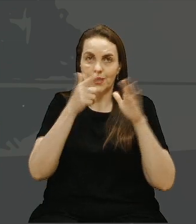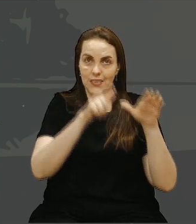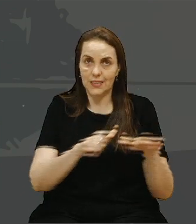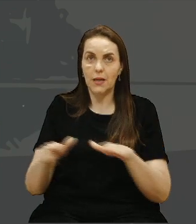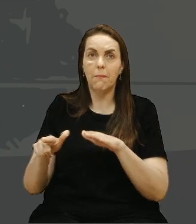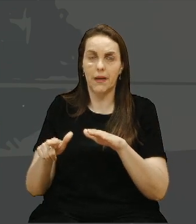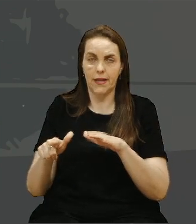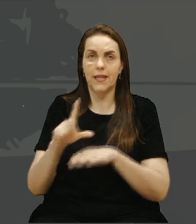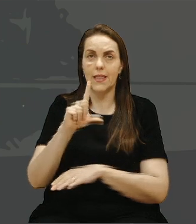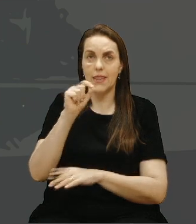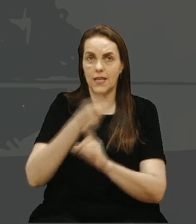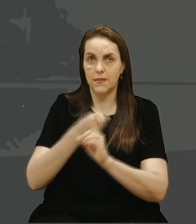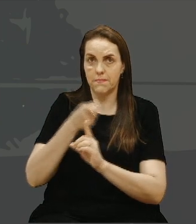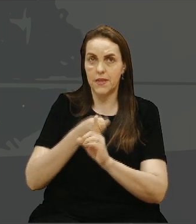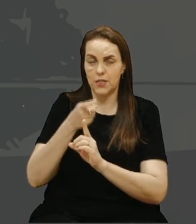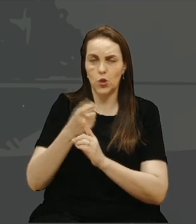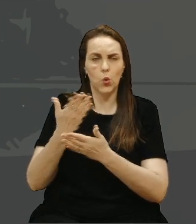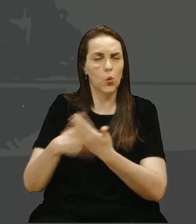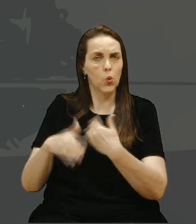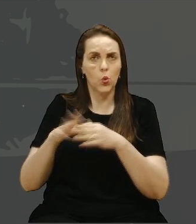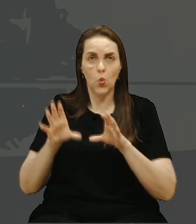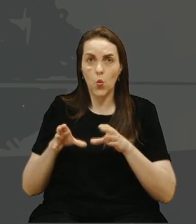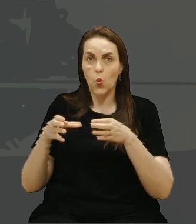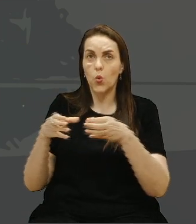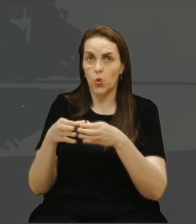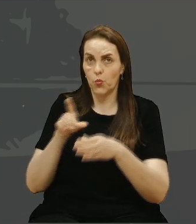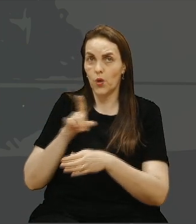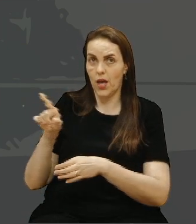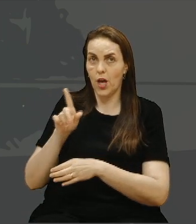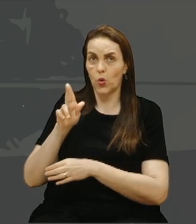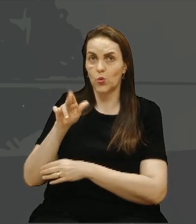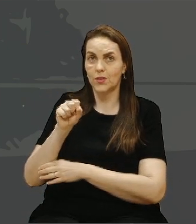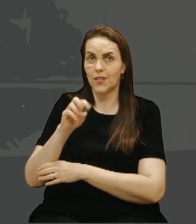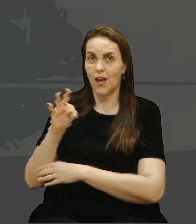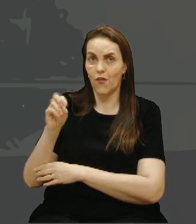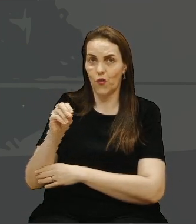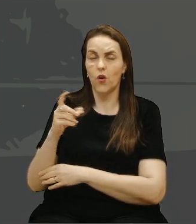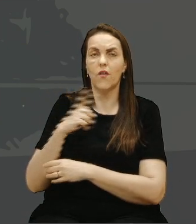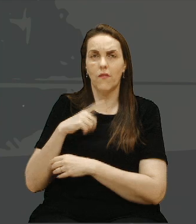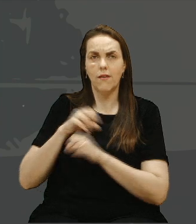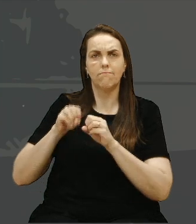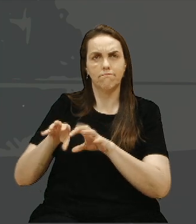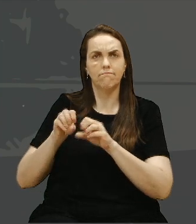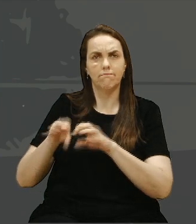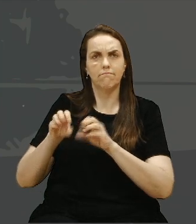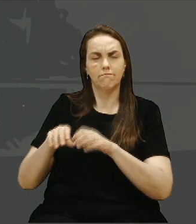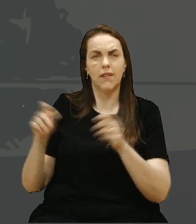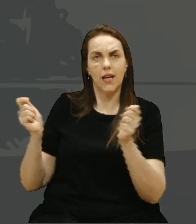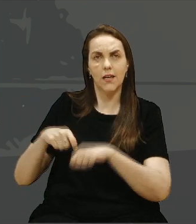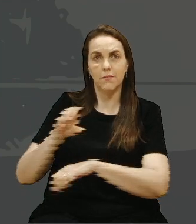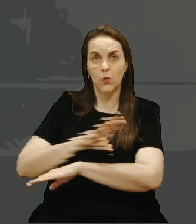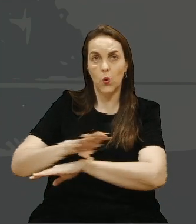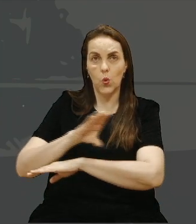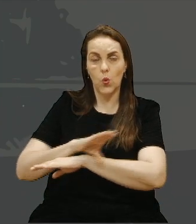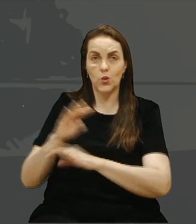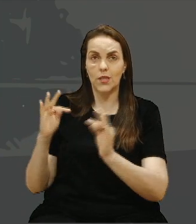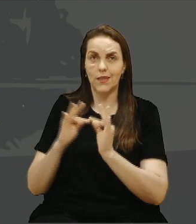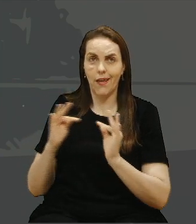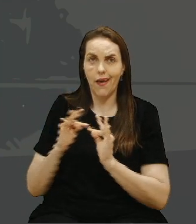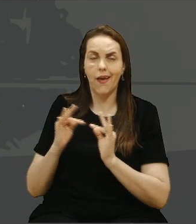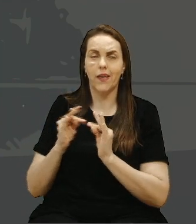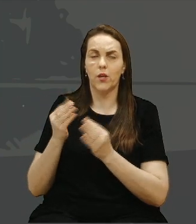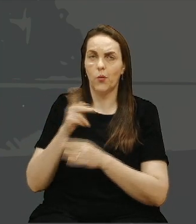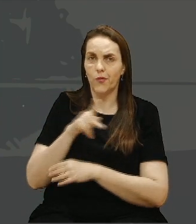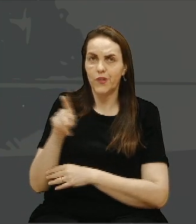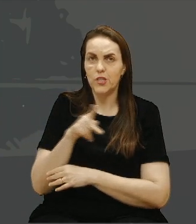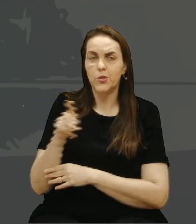meses. Toda a equipe do Gustavo Endres vem para capacitar técnicos, professores que vão trabalhar junto às crianças neste